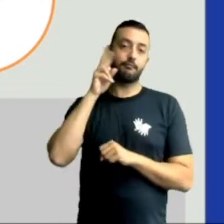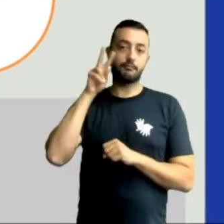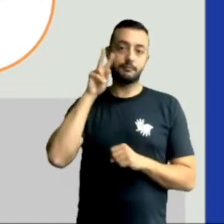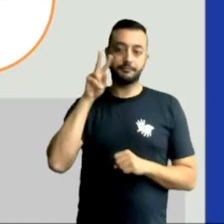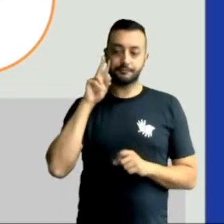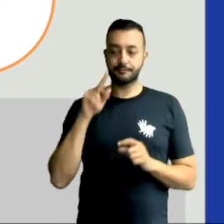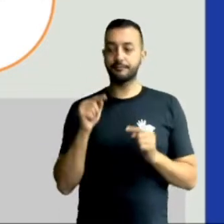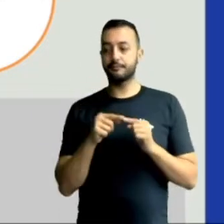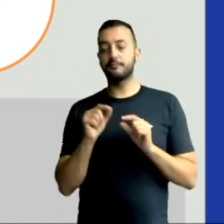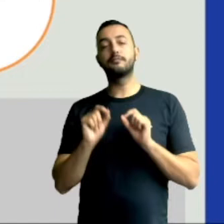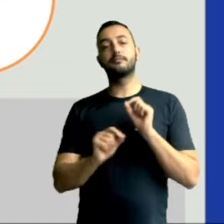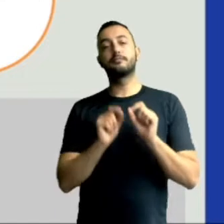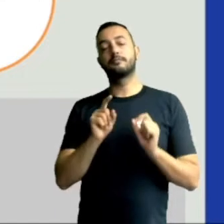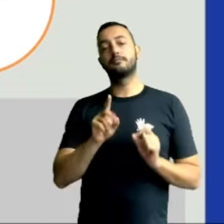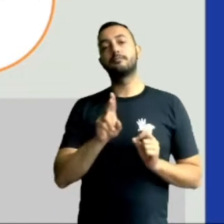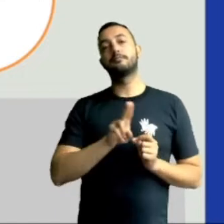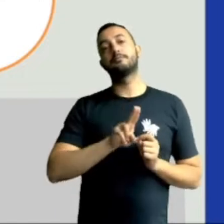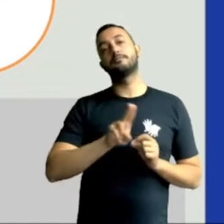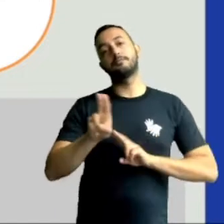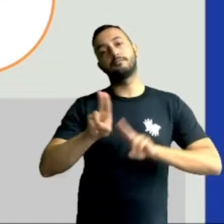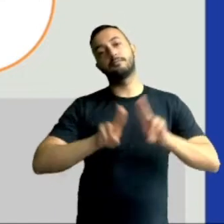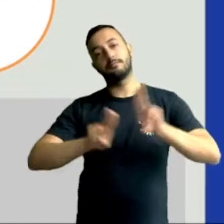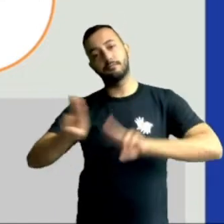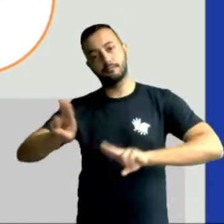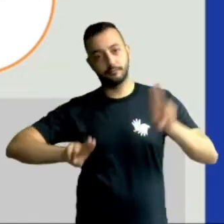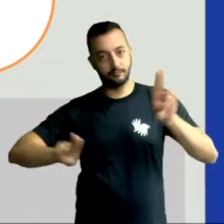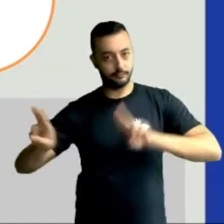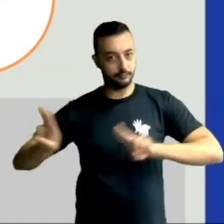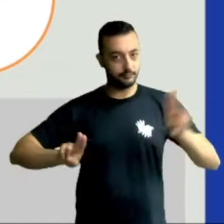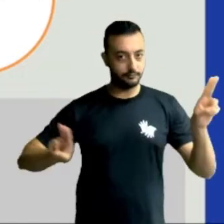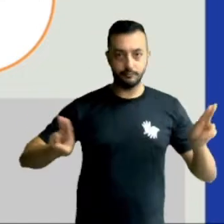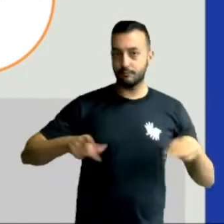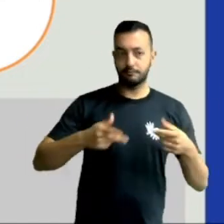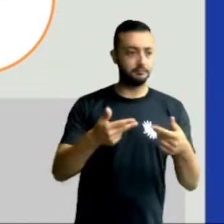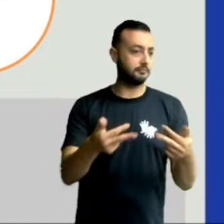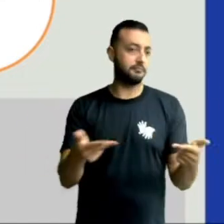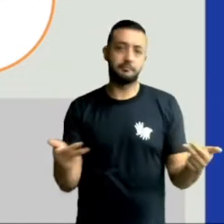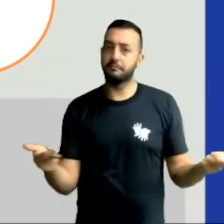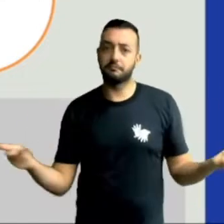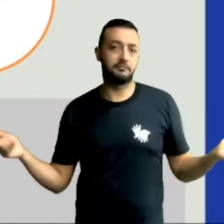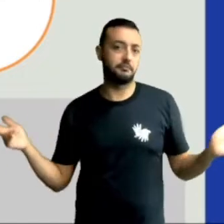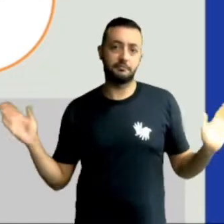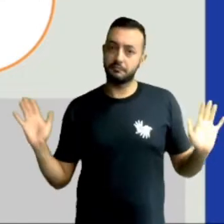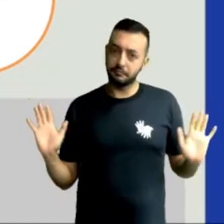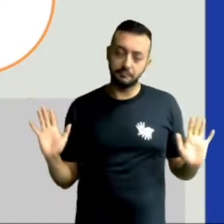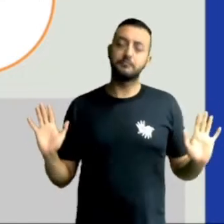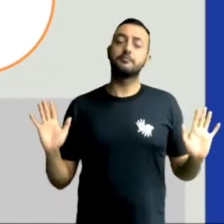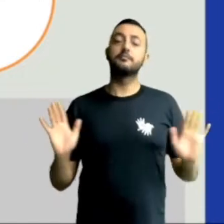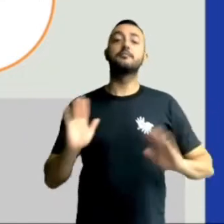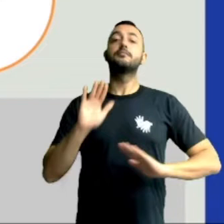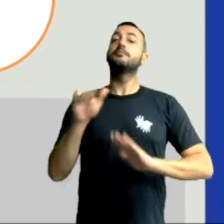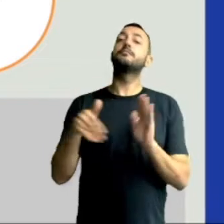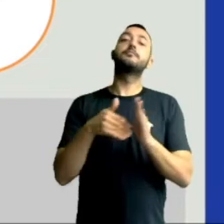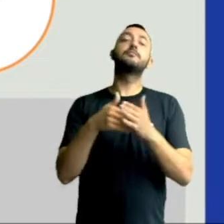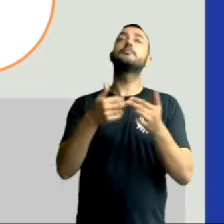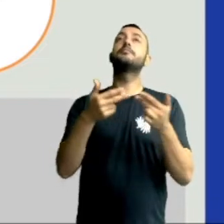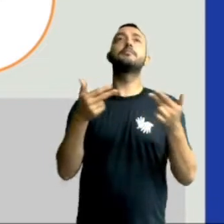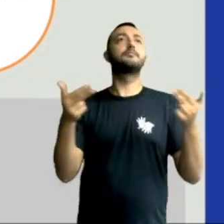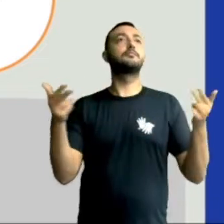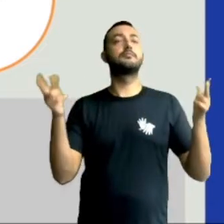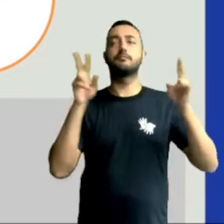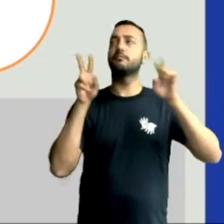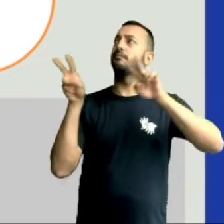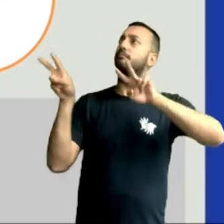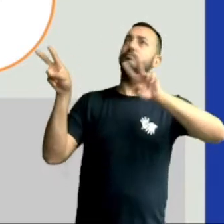relembrando, ele dá nome, ele serve para dar nome aos seres em geral. Então, tudo que existe, que a gente